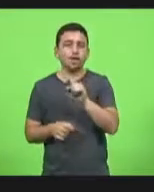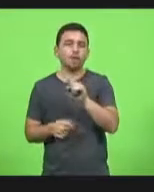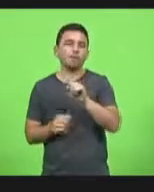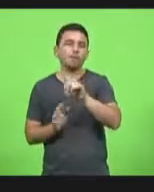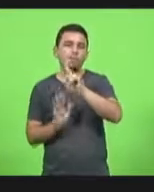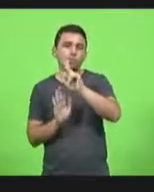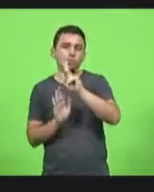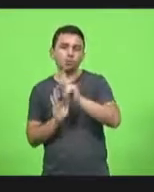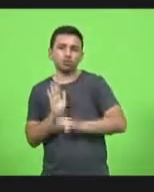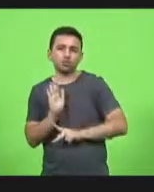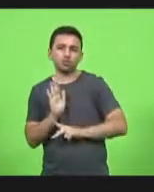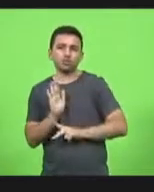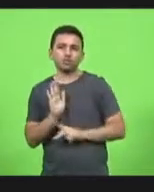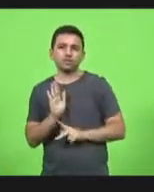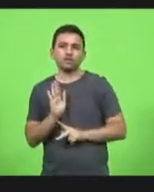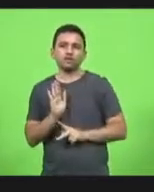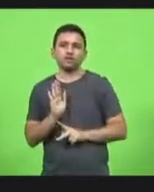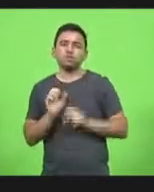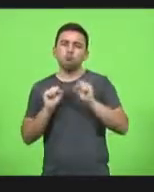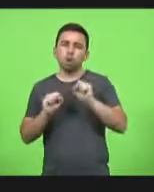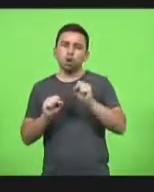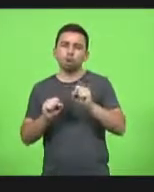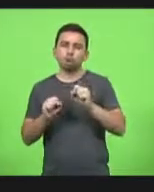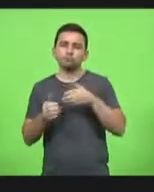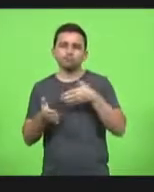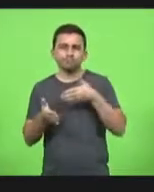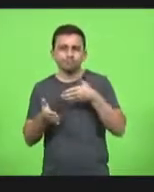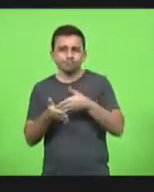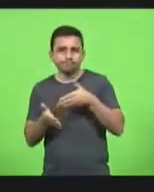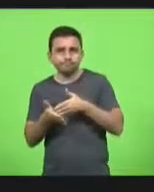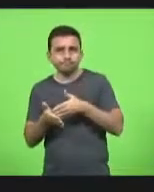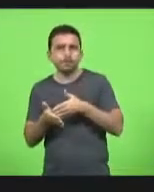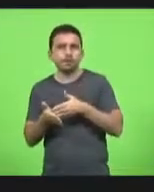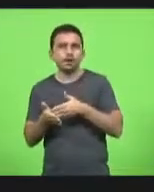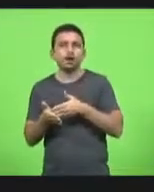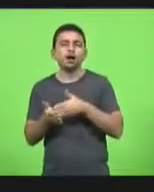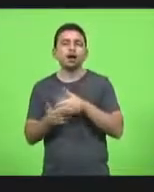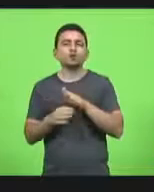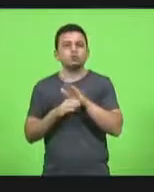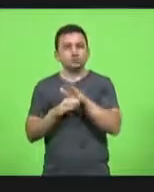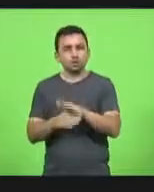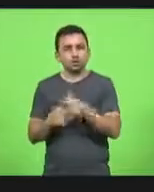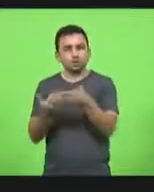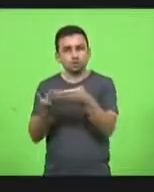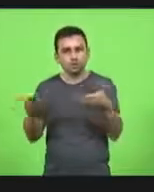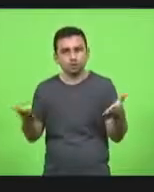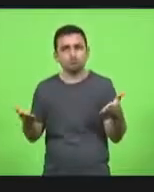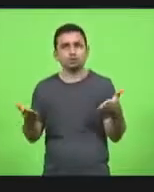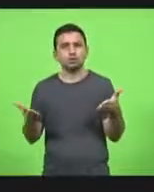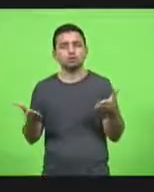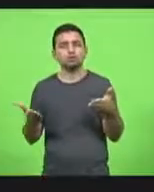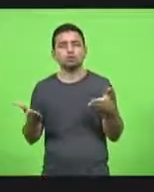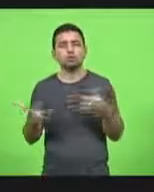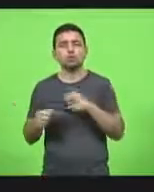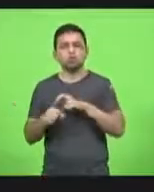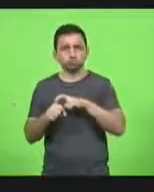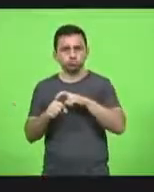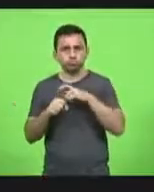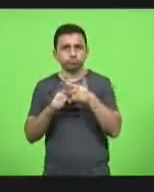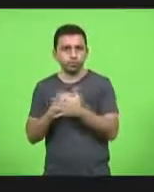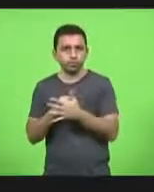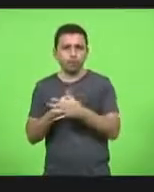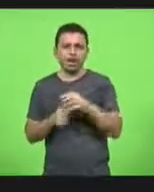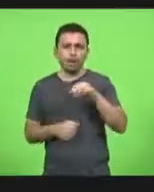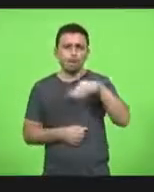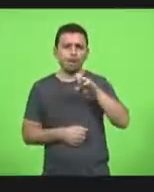alguma forma, ele pudesse intervir numa benesse ao tratamento do Covid-19. Né? Então, quer dizer que o mel, beleza, é